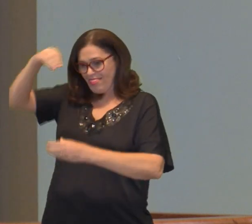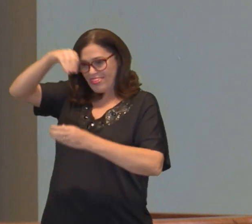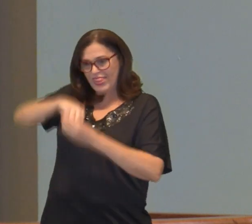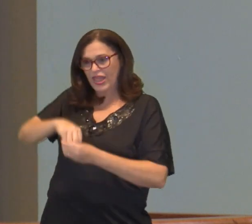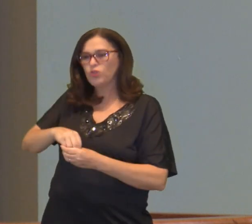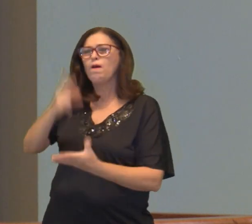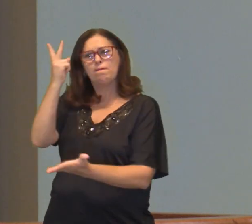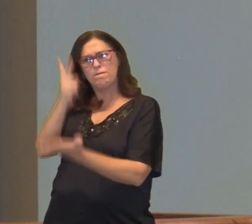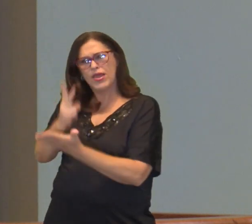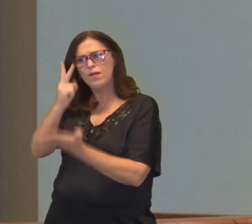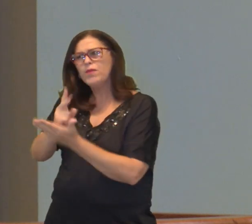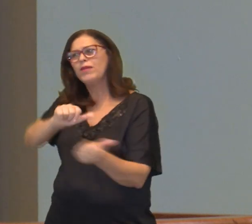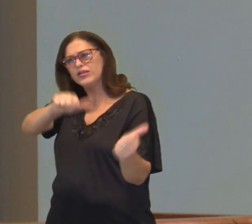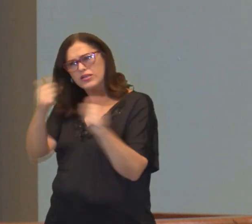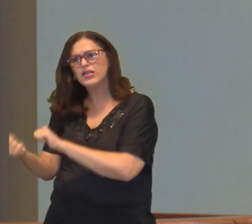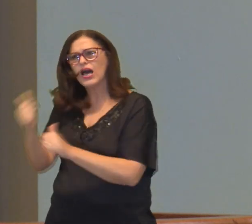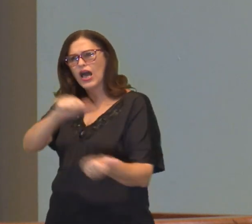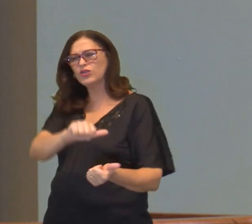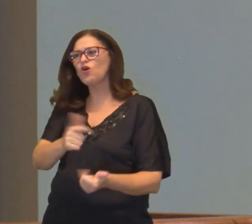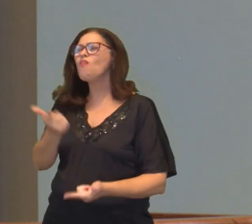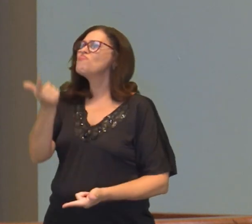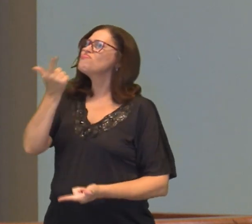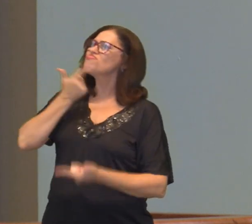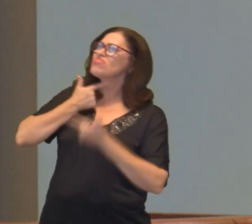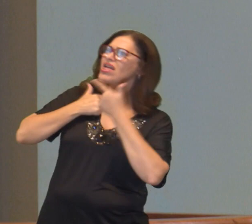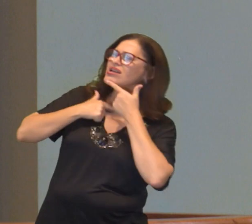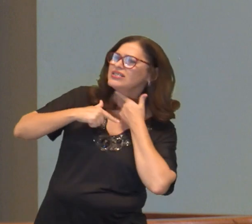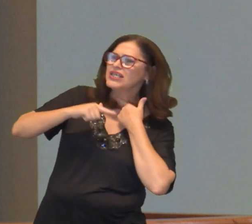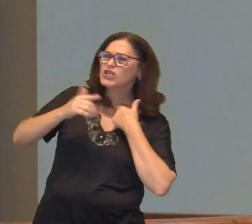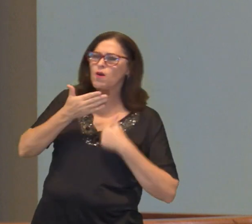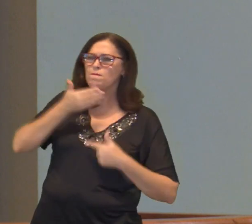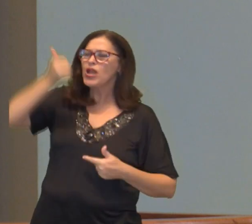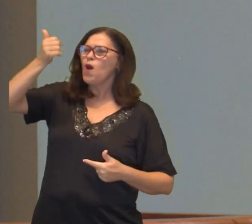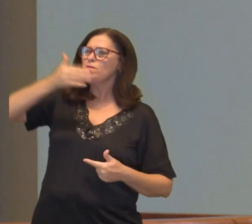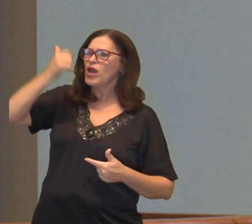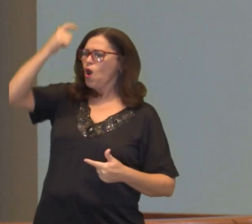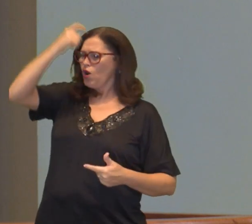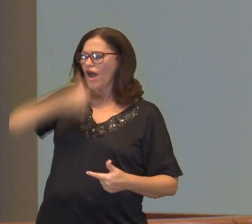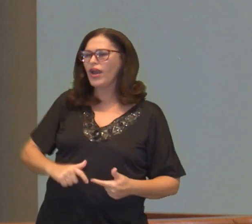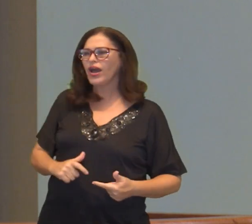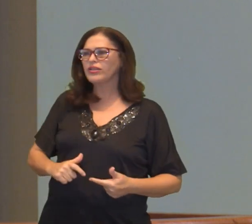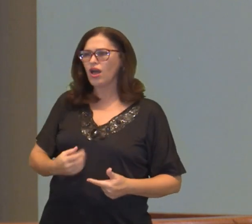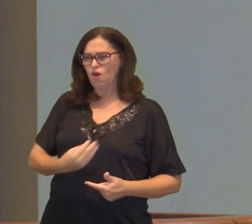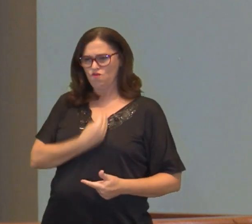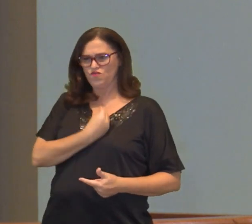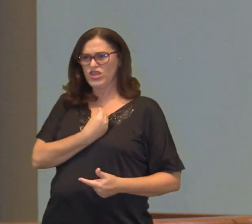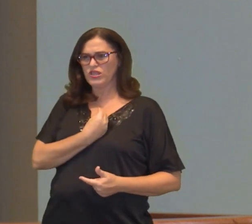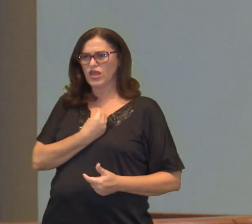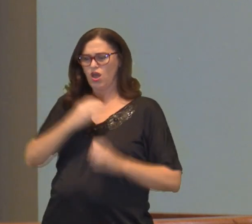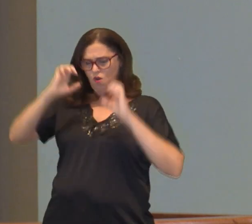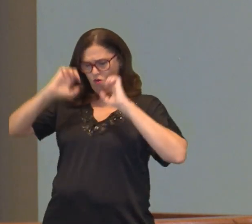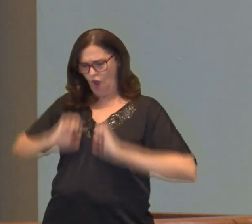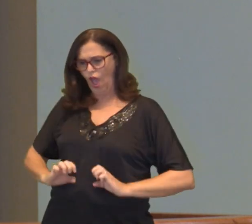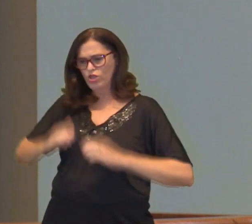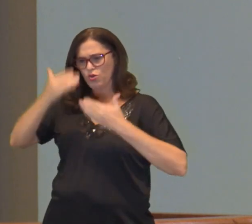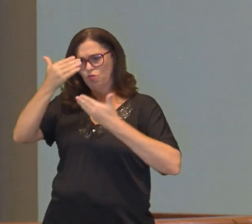ainda que com desejos de melhorar o nosso caráter e a nossa vida moral e